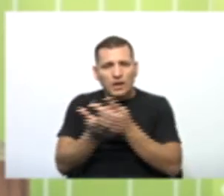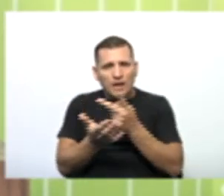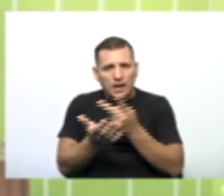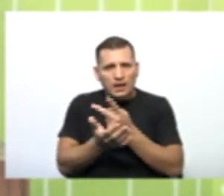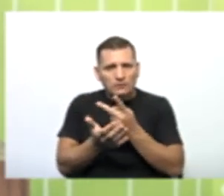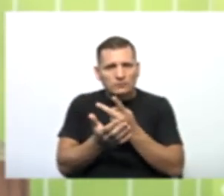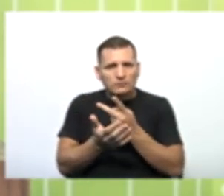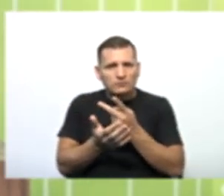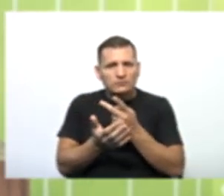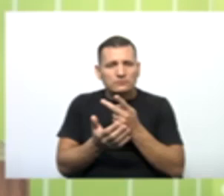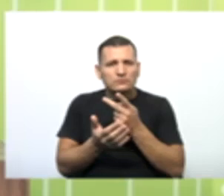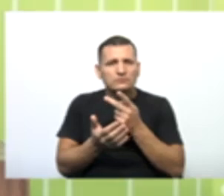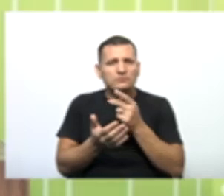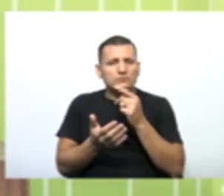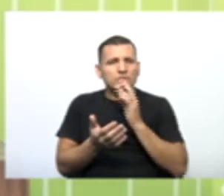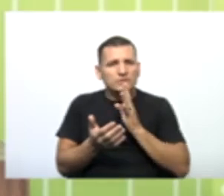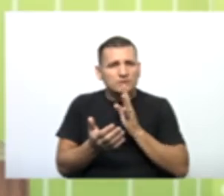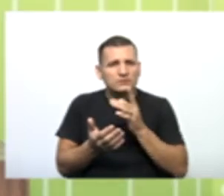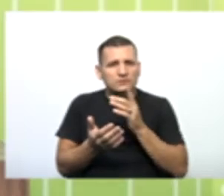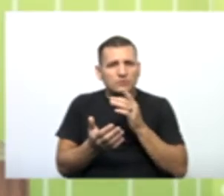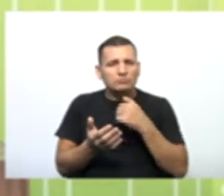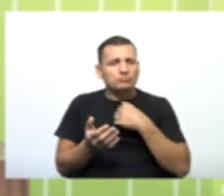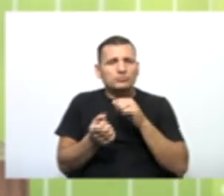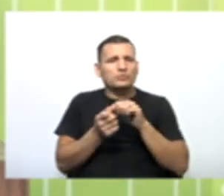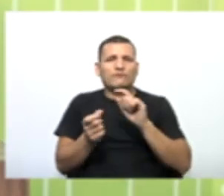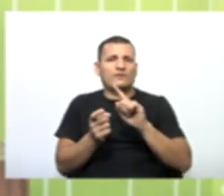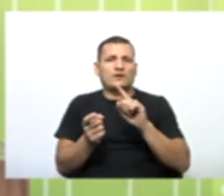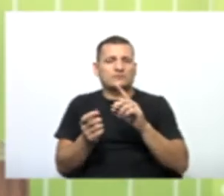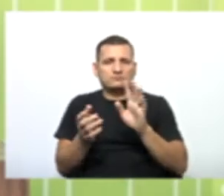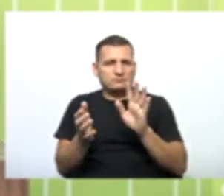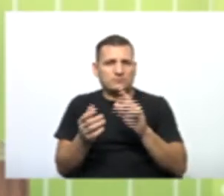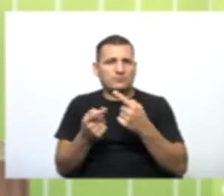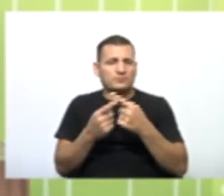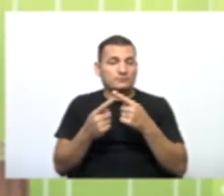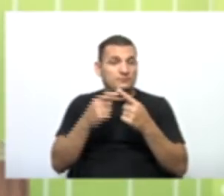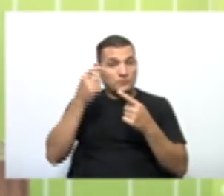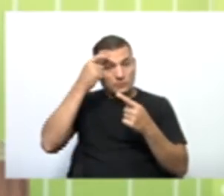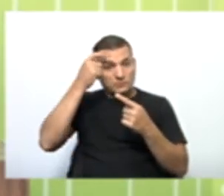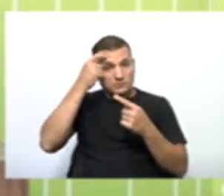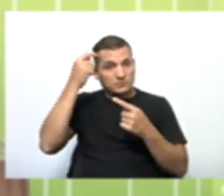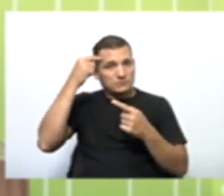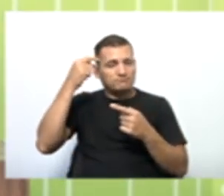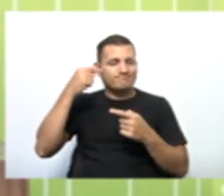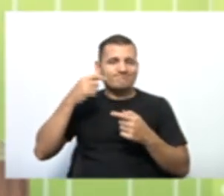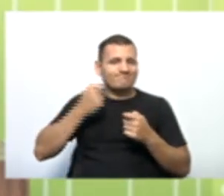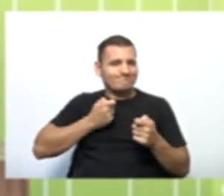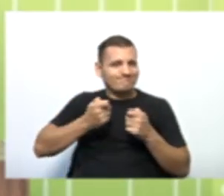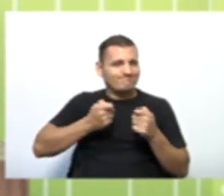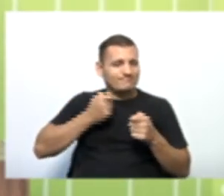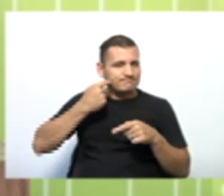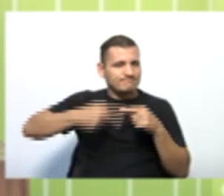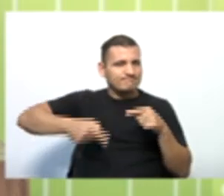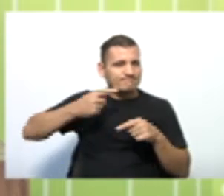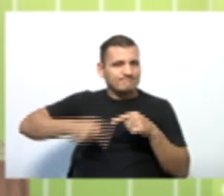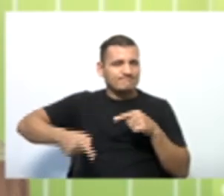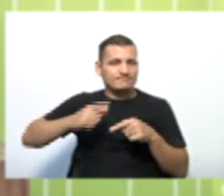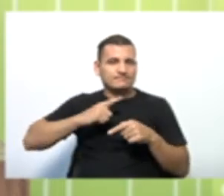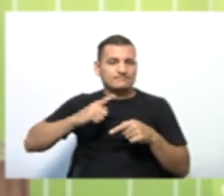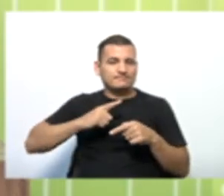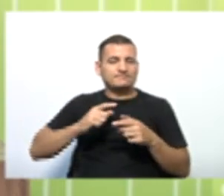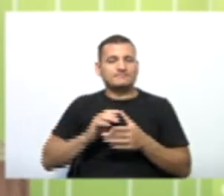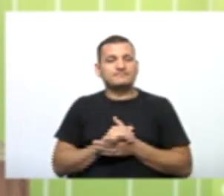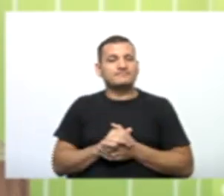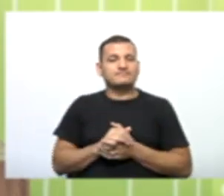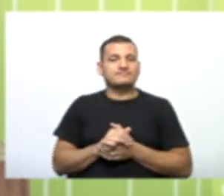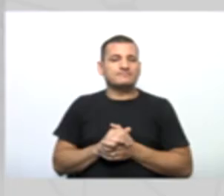mal. Porque a sua consciência, o Deus que vive na sua cabeça, não vai permitir. E aí a gente vê aqui, ó,